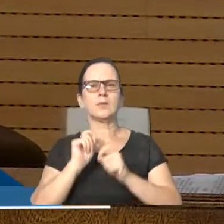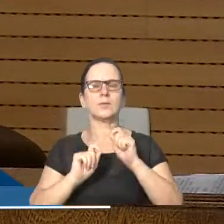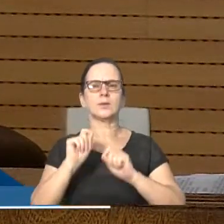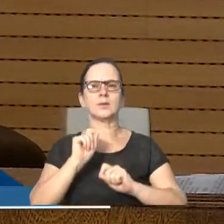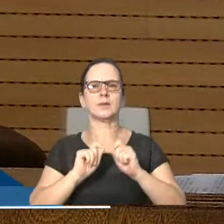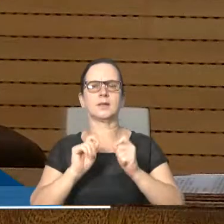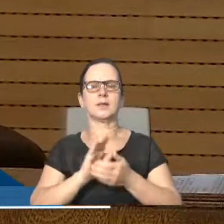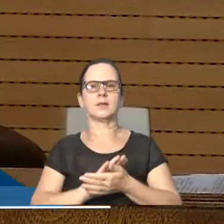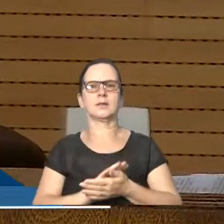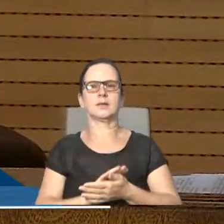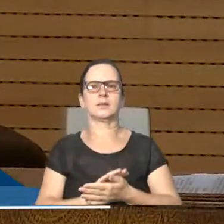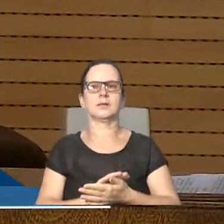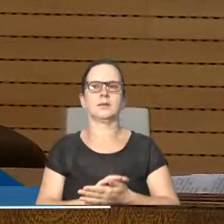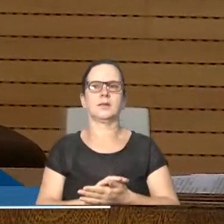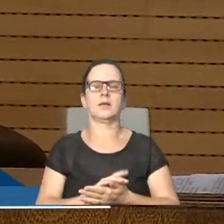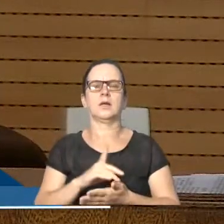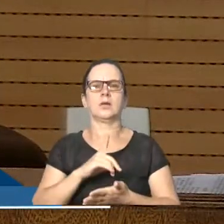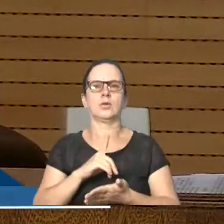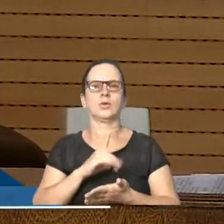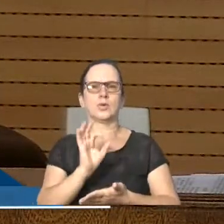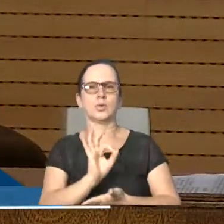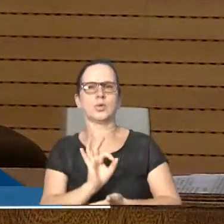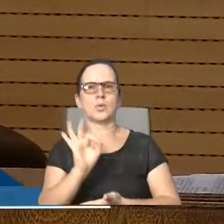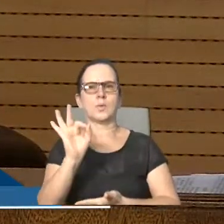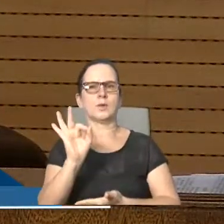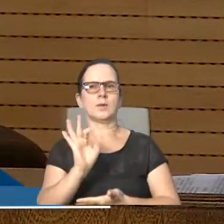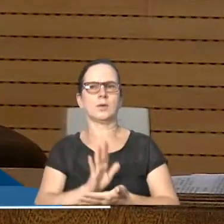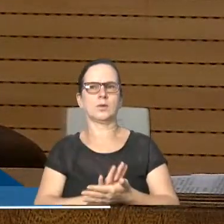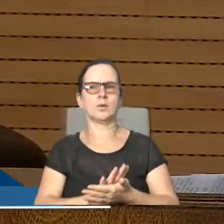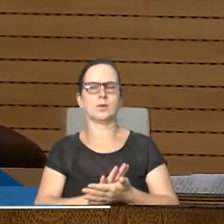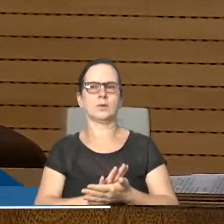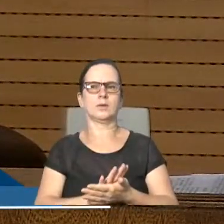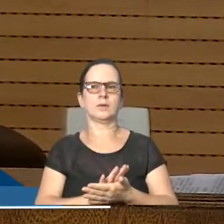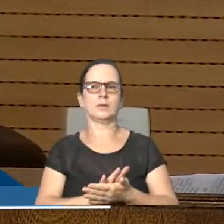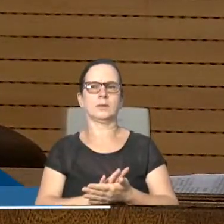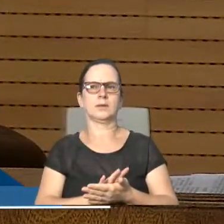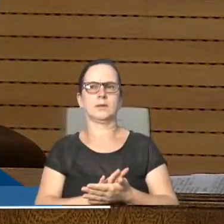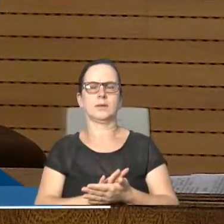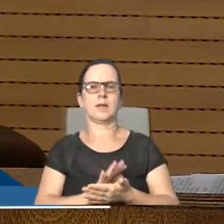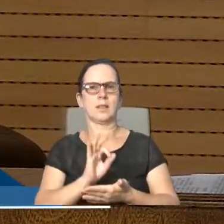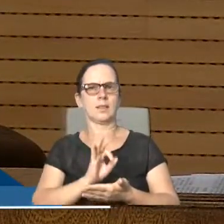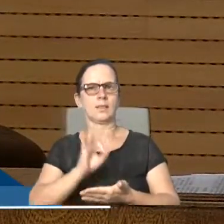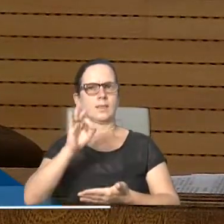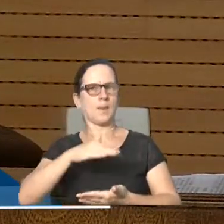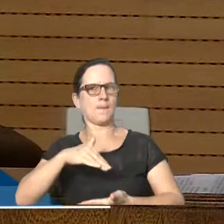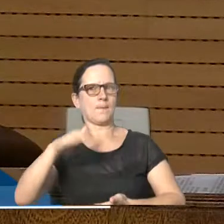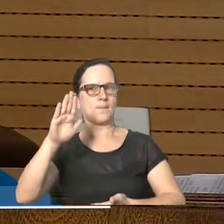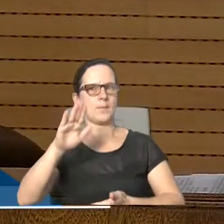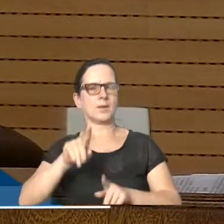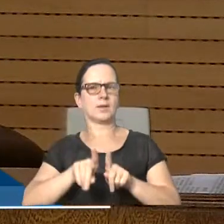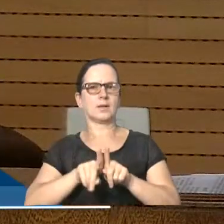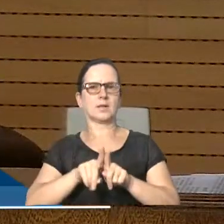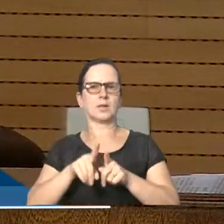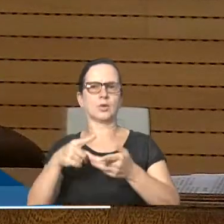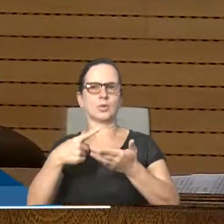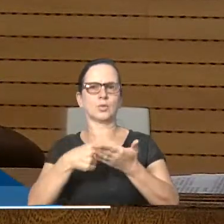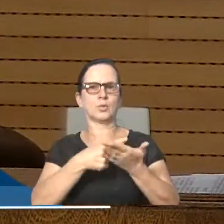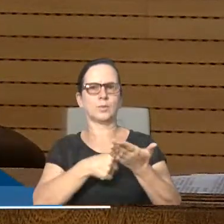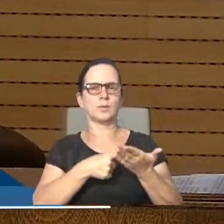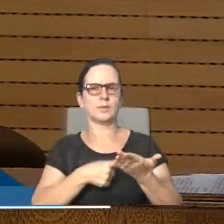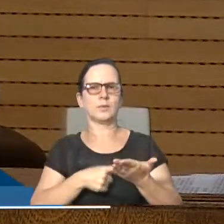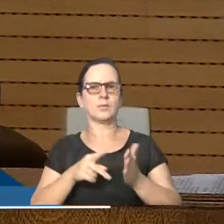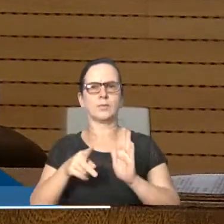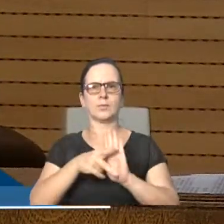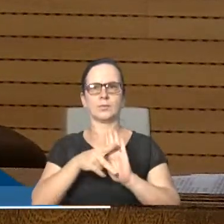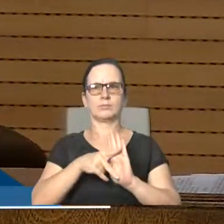a estipulação de percentual ainda mais em patamar tão elevado torna impossível o cumprimento pelo